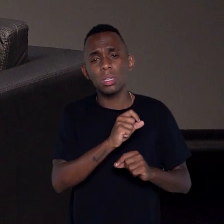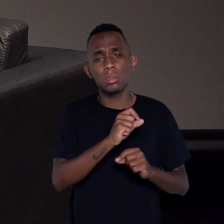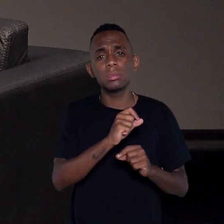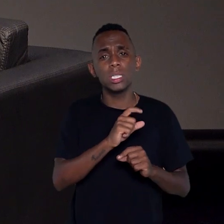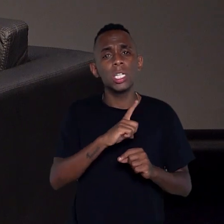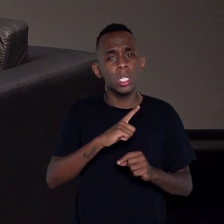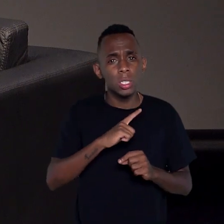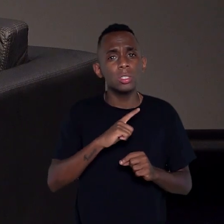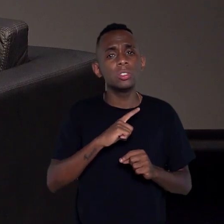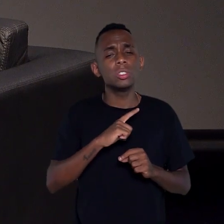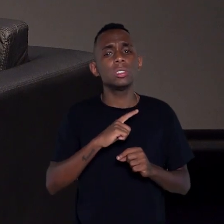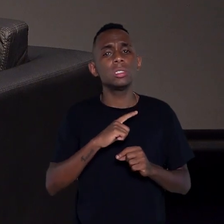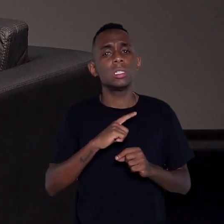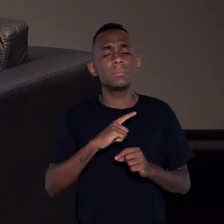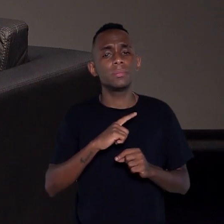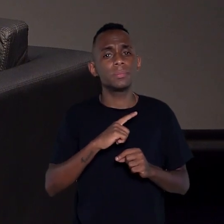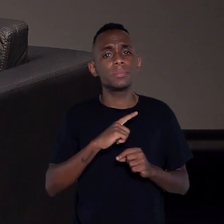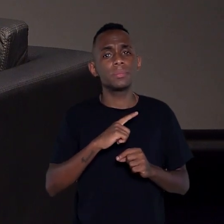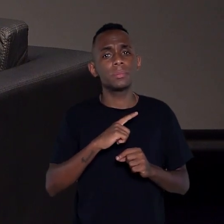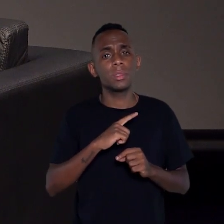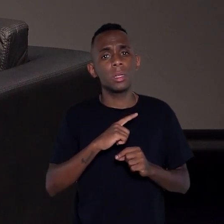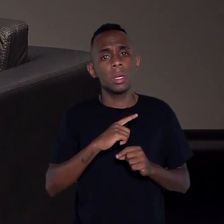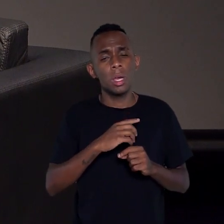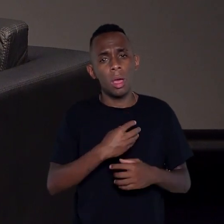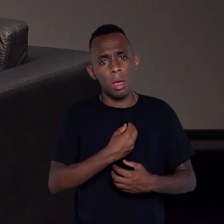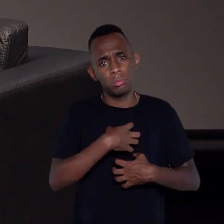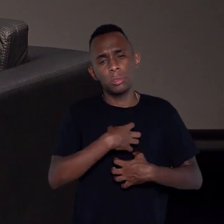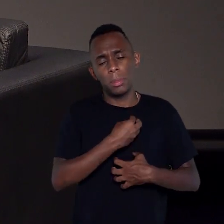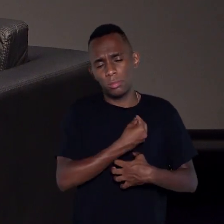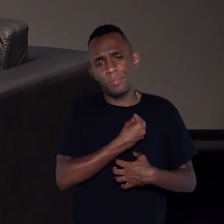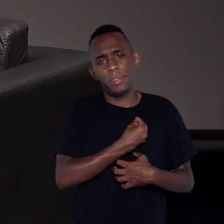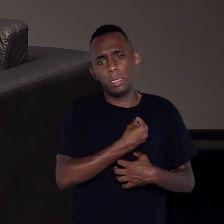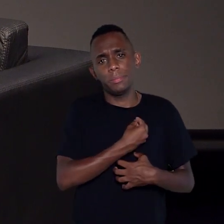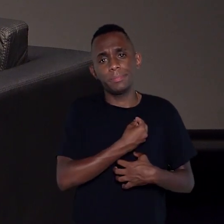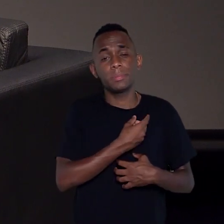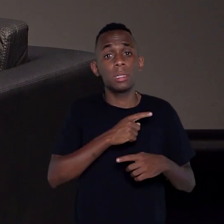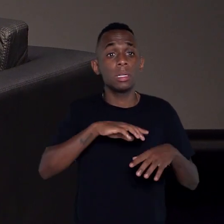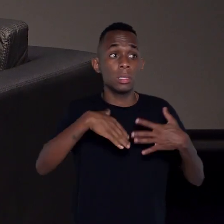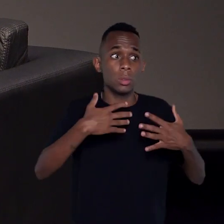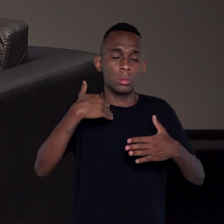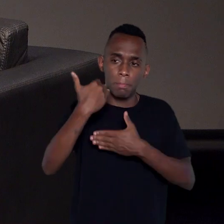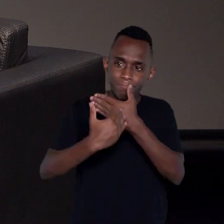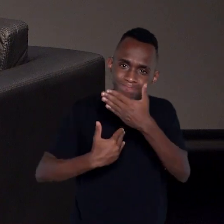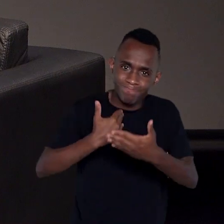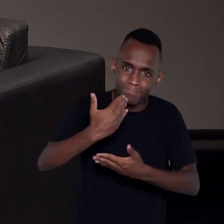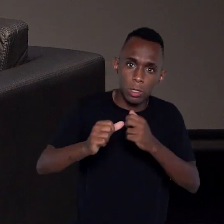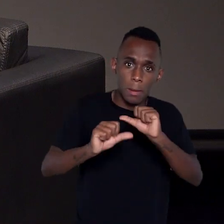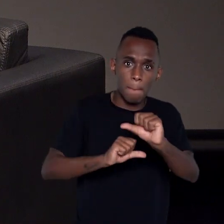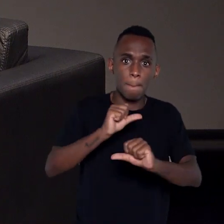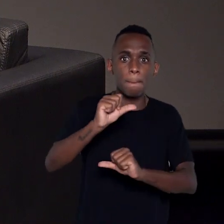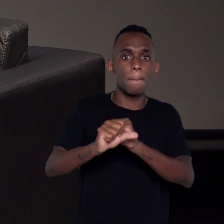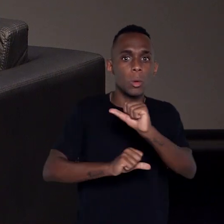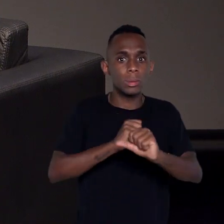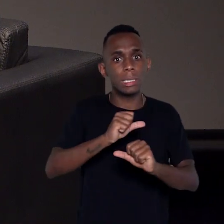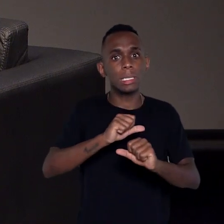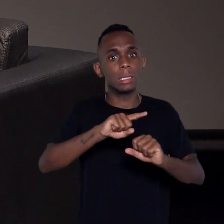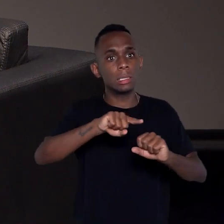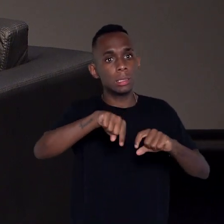certa dignidade ali, com uma certa dignidade. Isso vai sendo modificado ao longo do tempo, né, até eles se